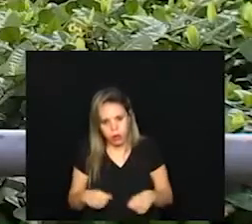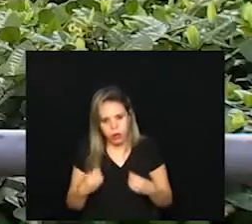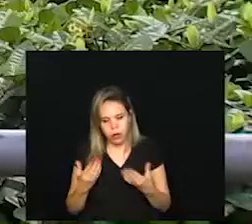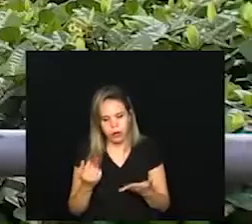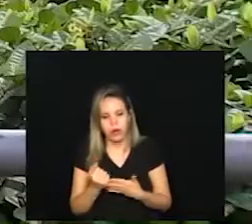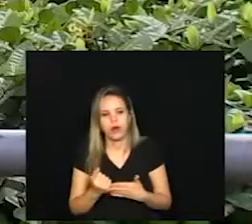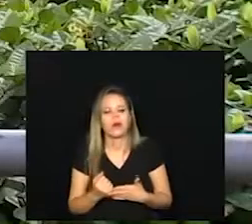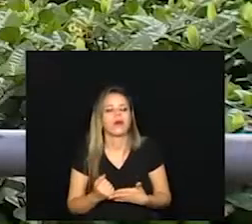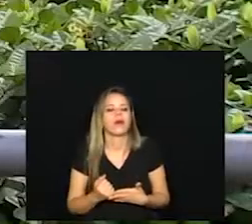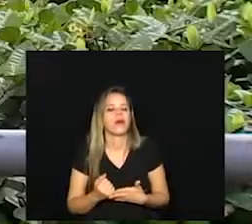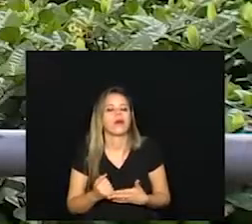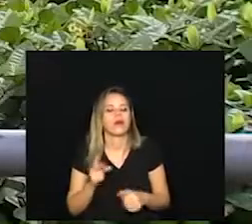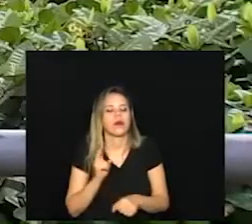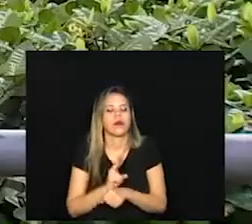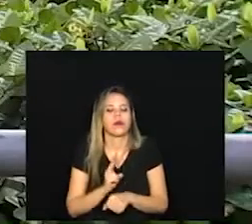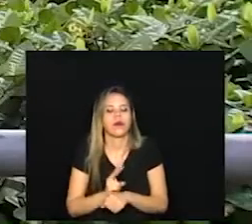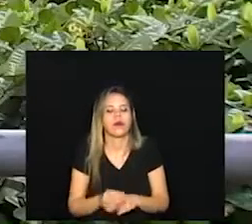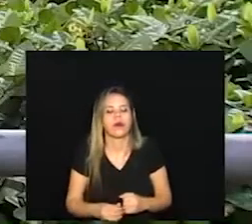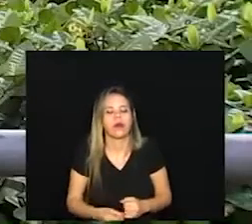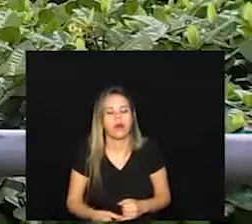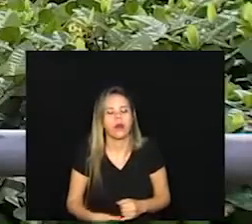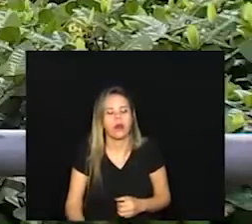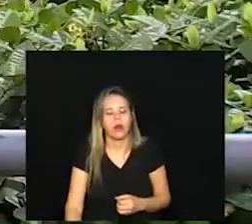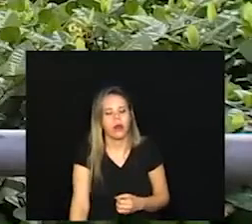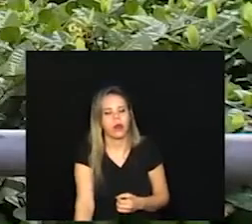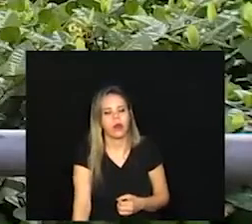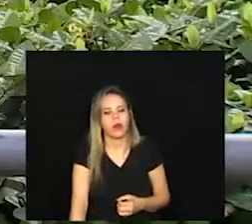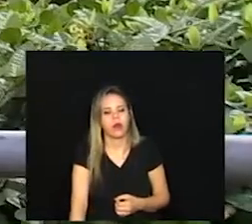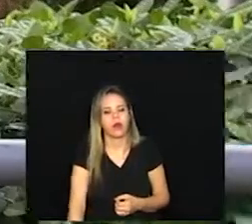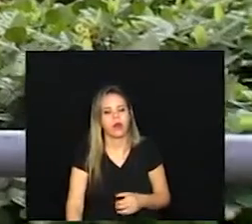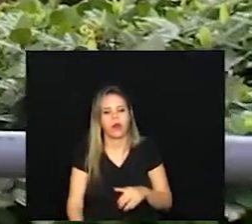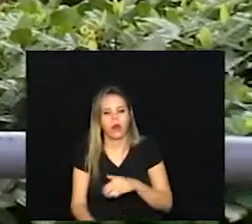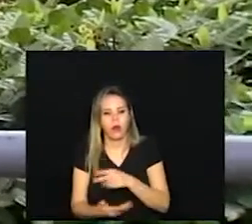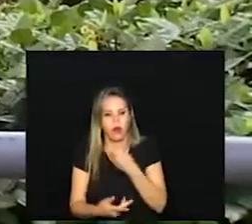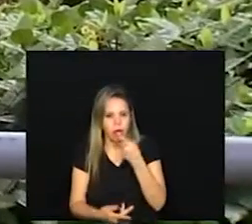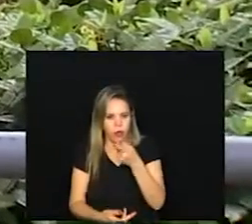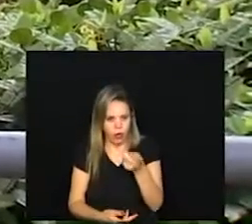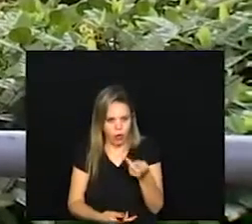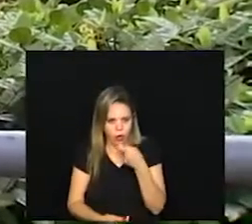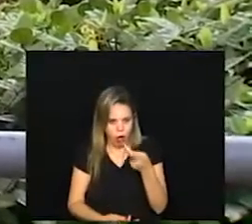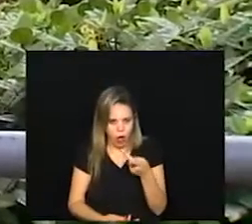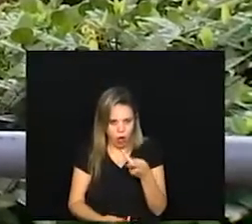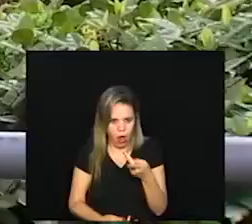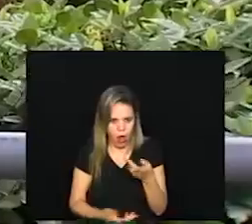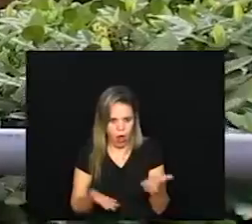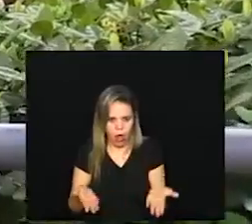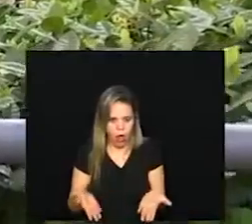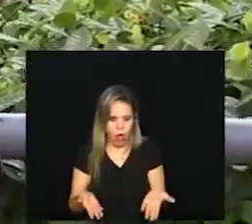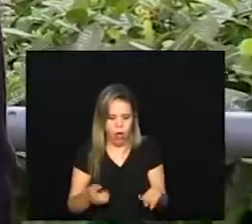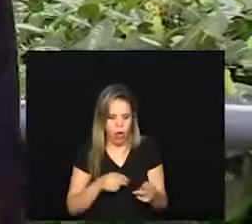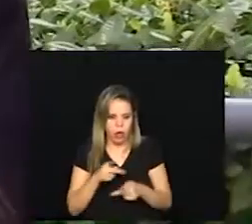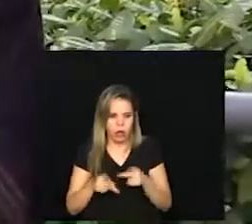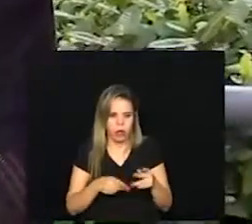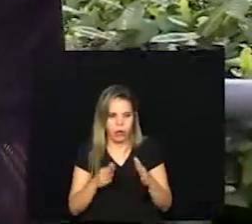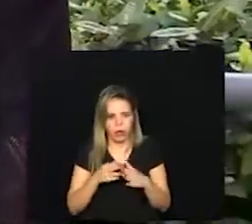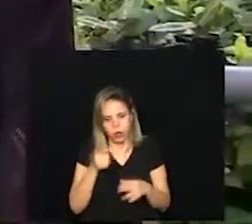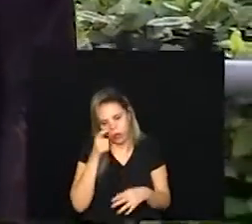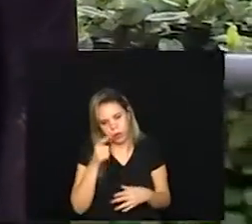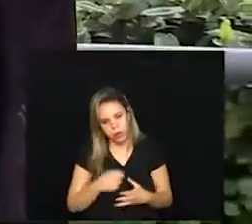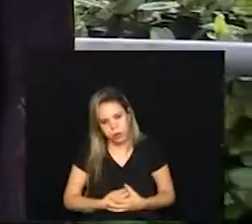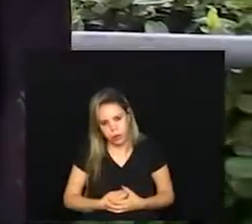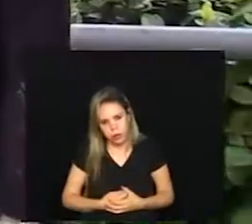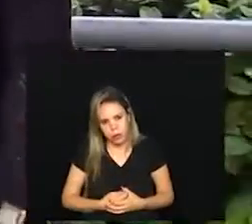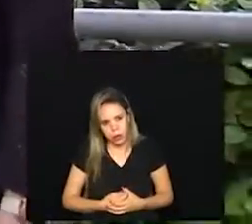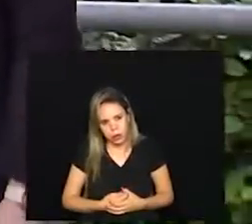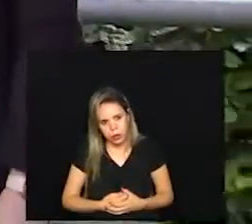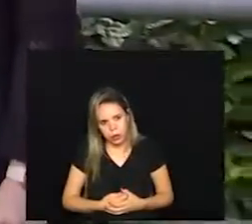essa acolhida e esse abrigamento. Bom, secretária, mais alguma coisa que a senhora queira colocar para o pessoal que está em casa assistindo,